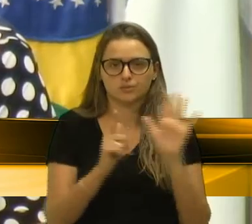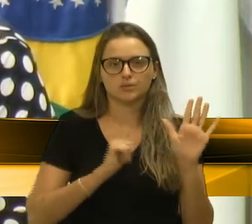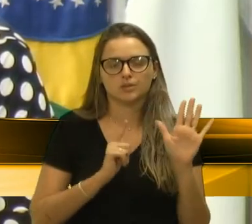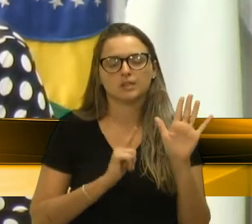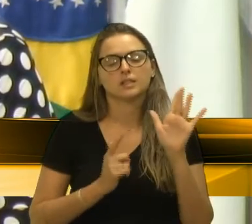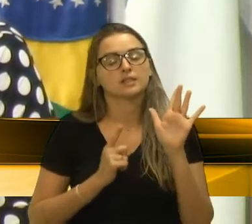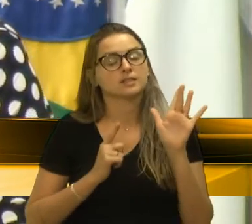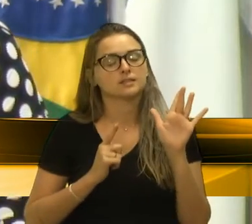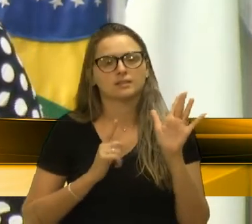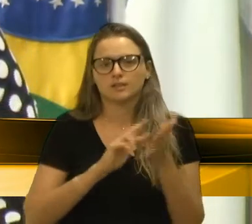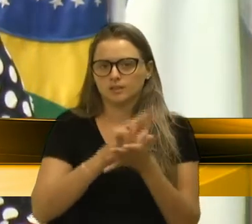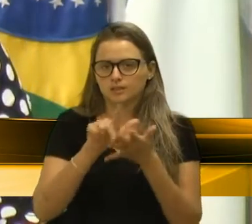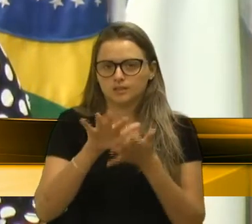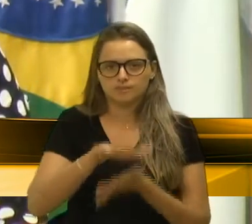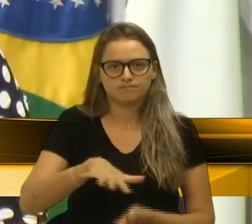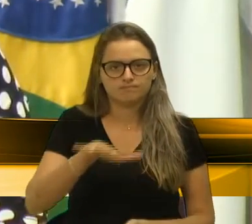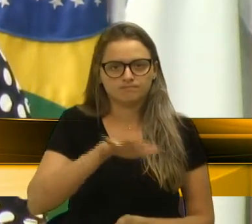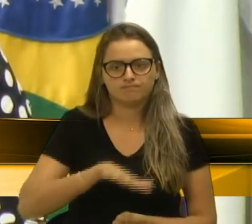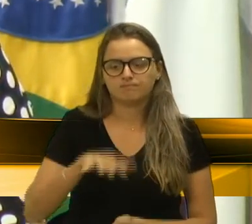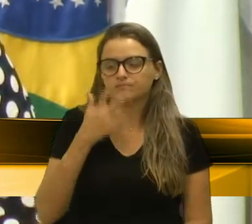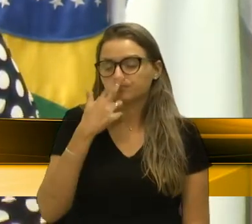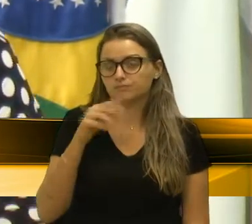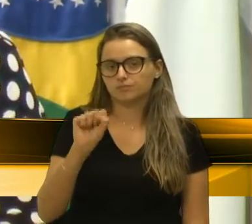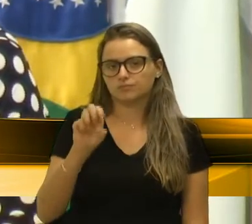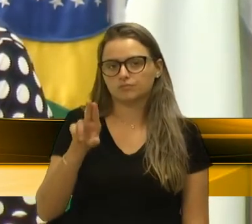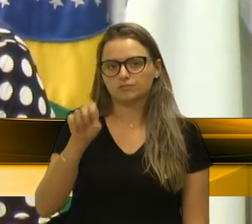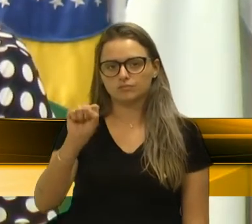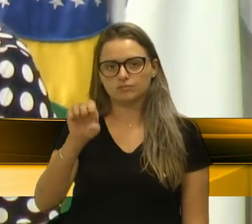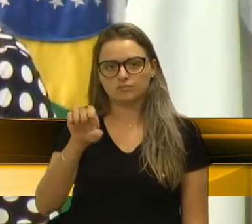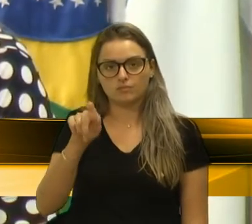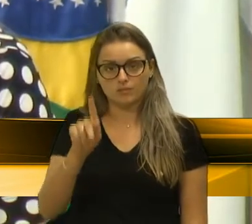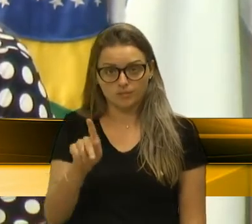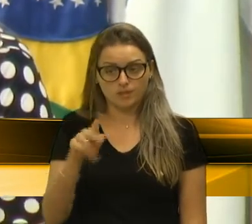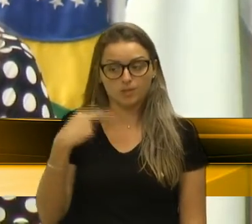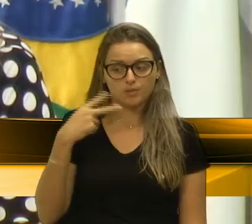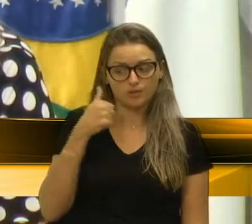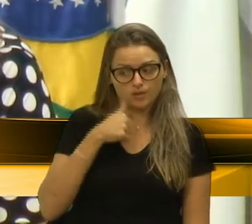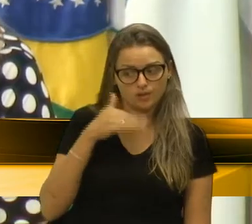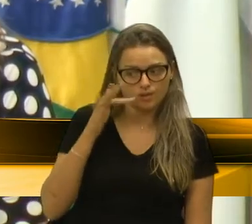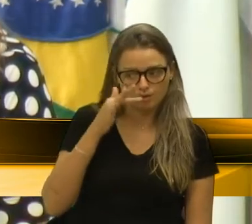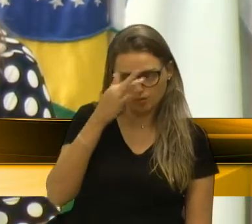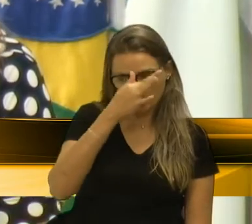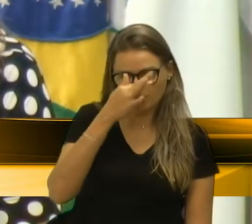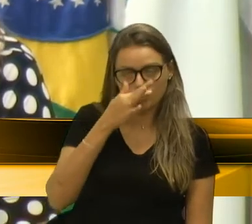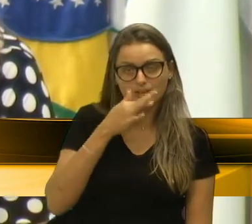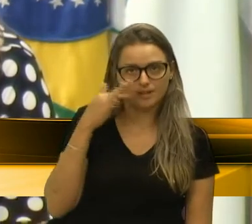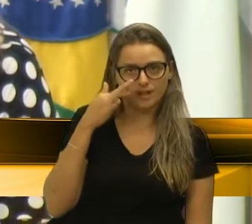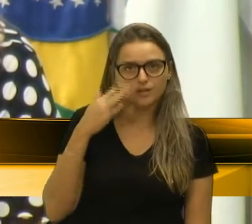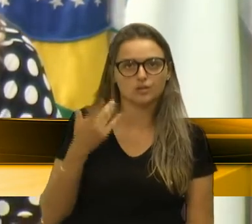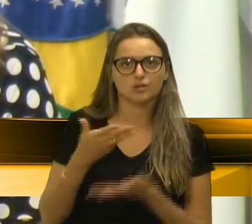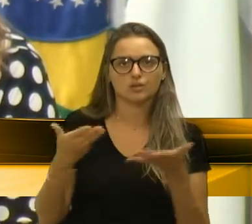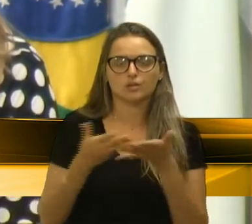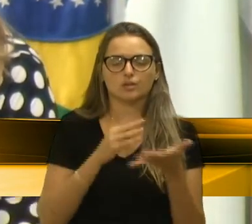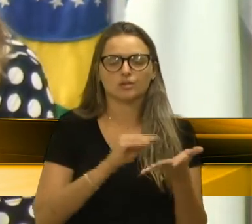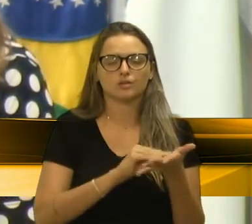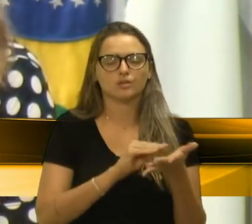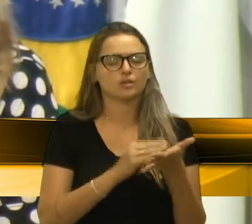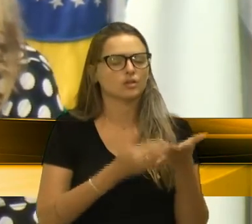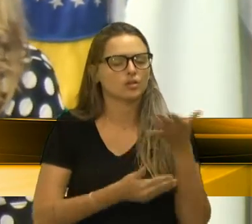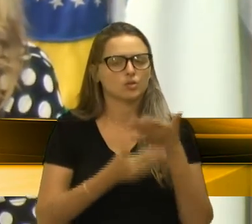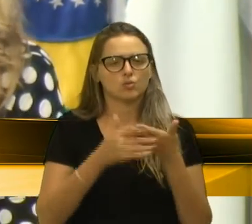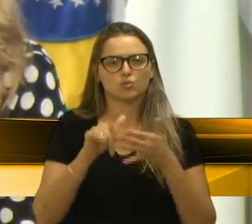muitas áreas, a exemplo da SUSEP, vereadora Tati, que está muito deficitária. Tudo isso